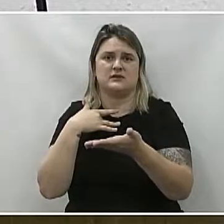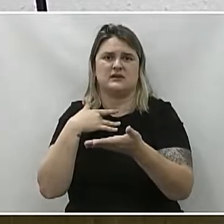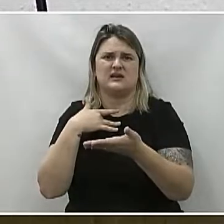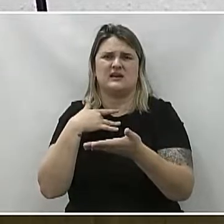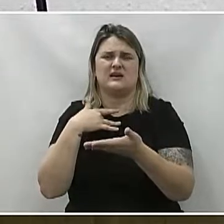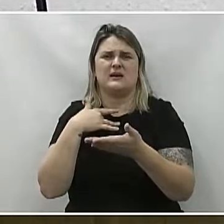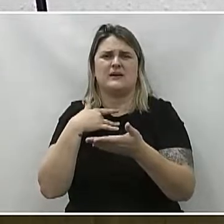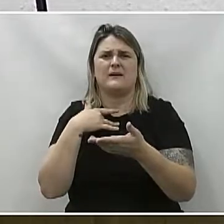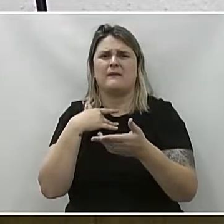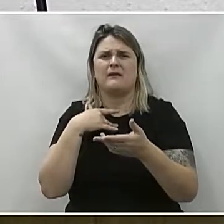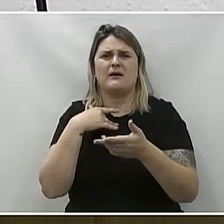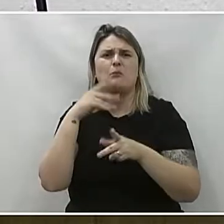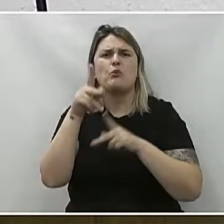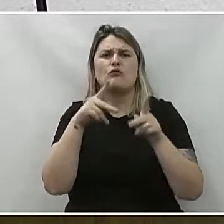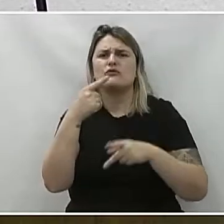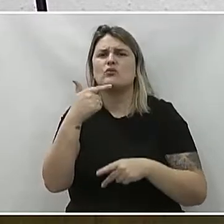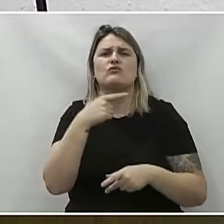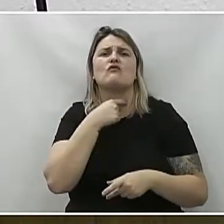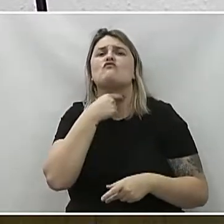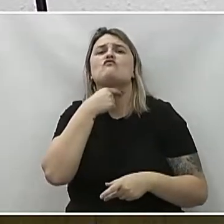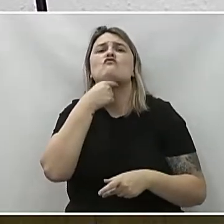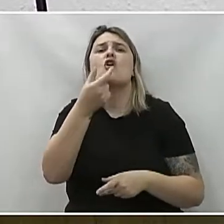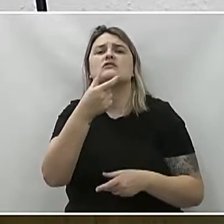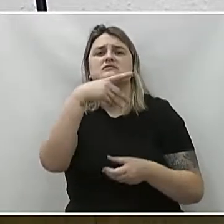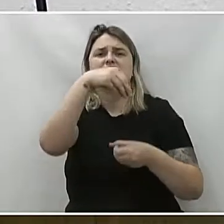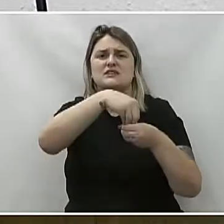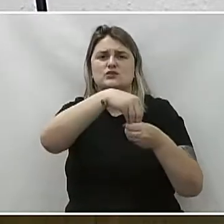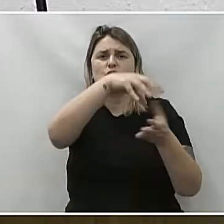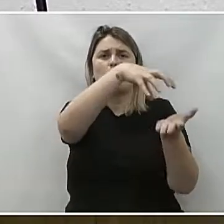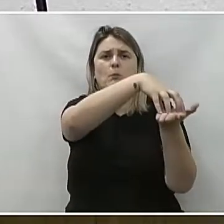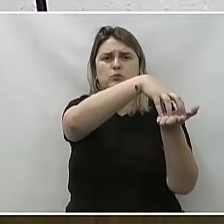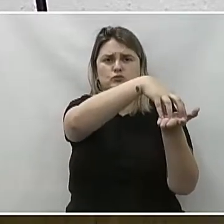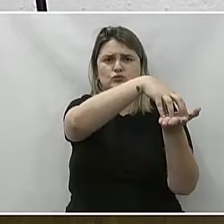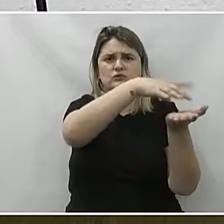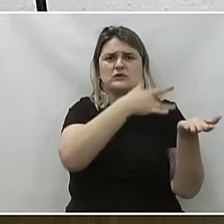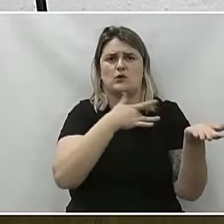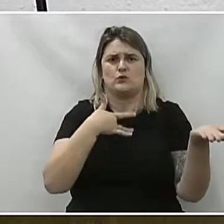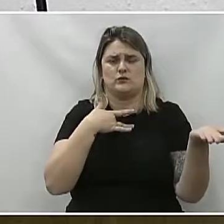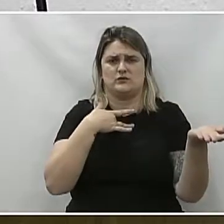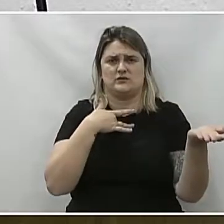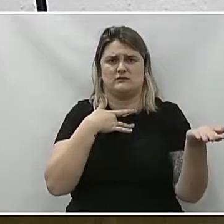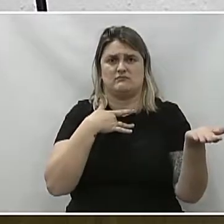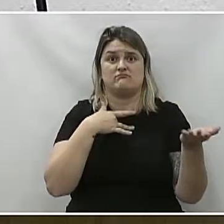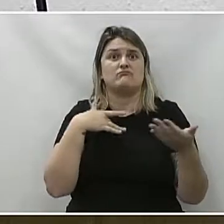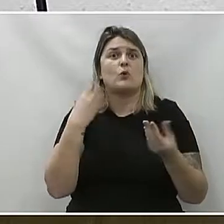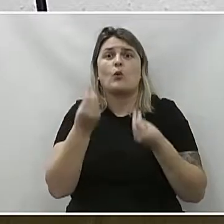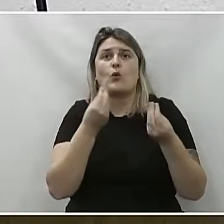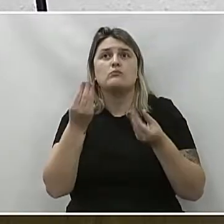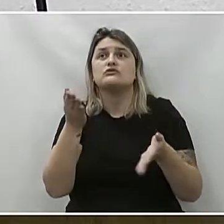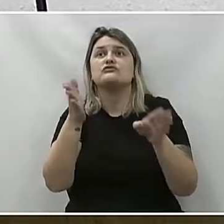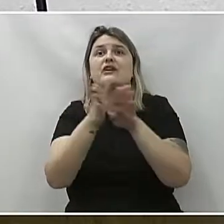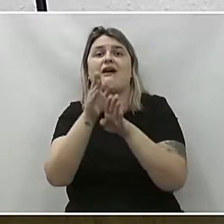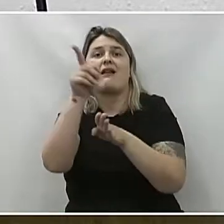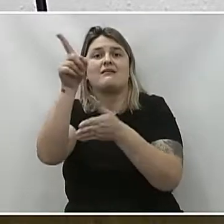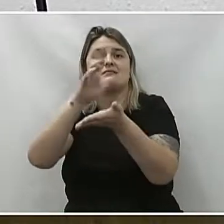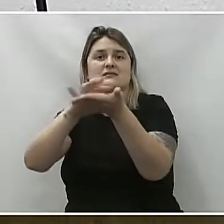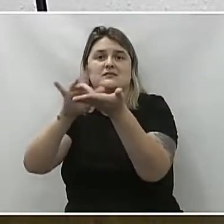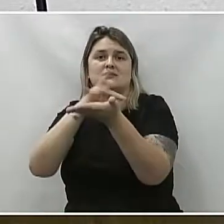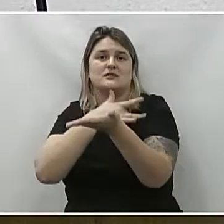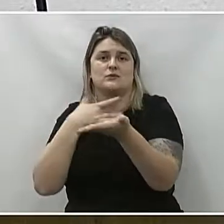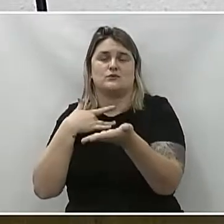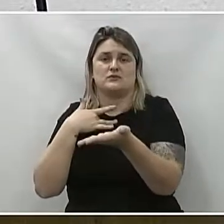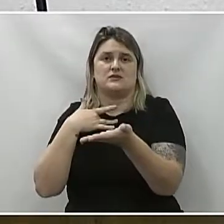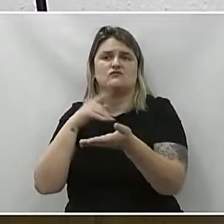mal tem voz dentro do próprio posto, sem ficar marcado. Então, você imagina na Secretaria de Saúde. A voz deles